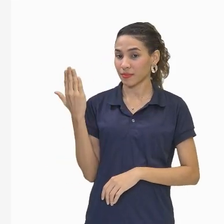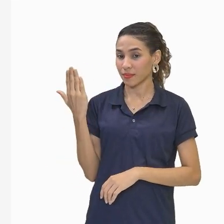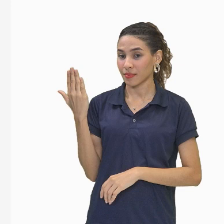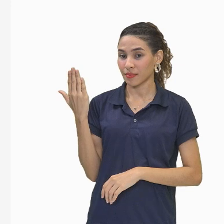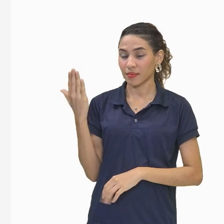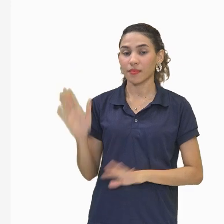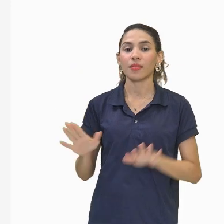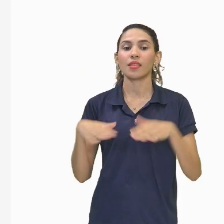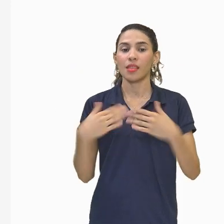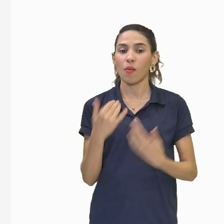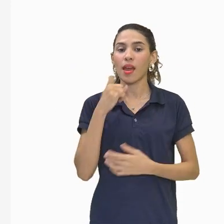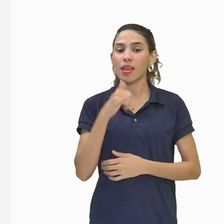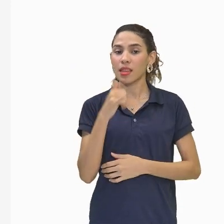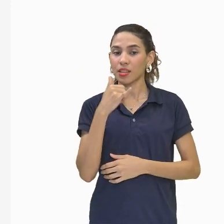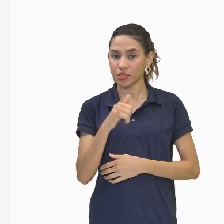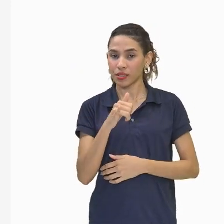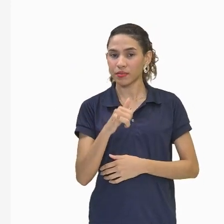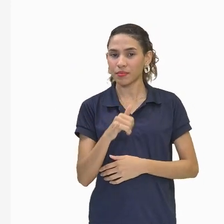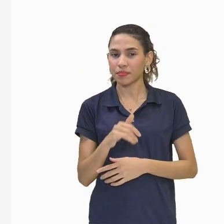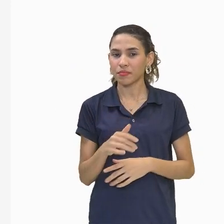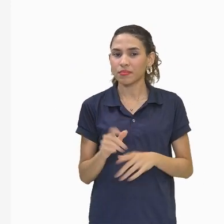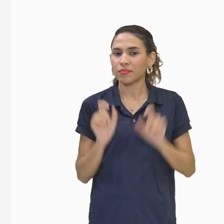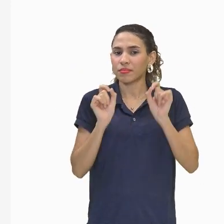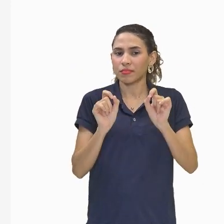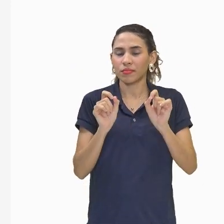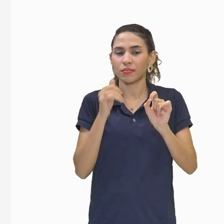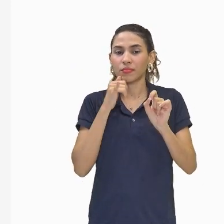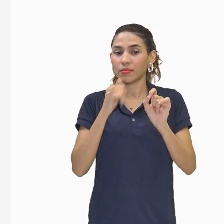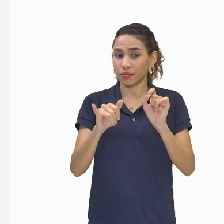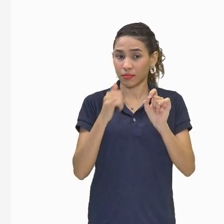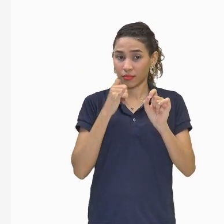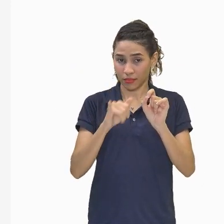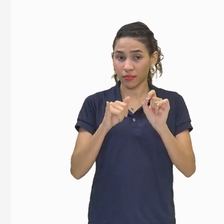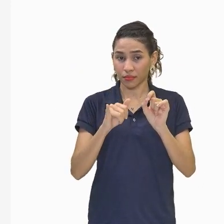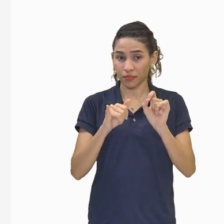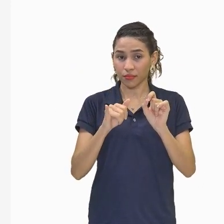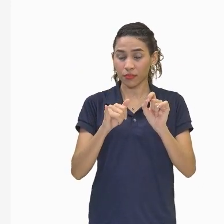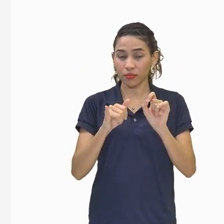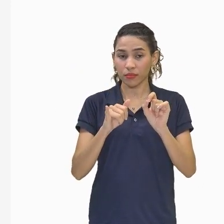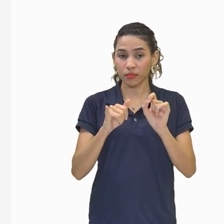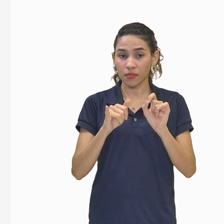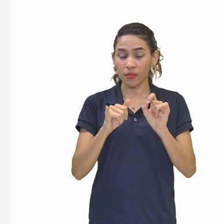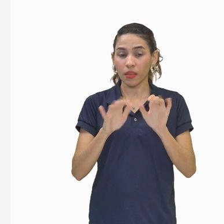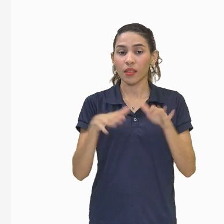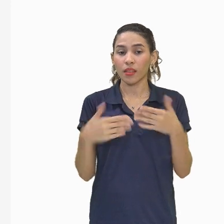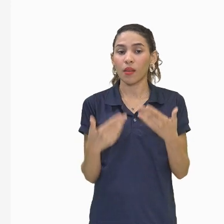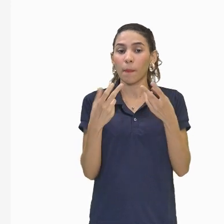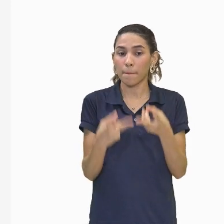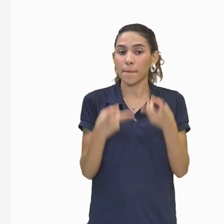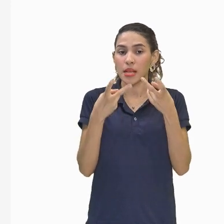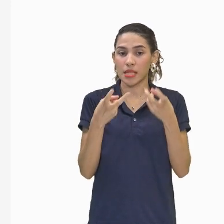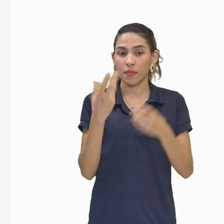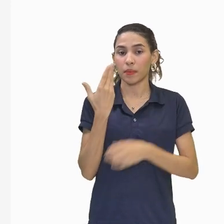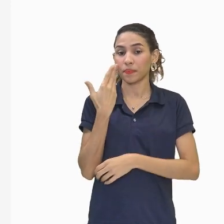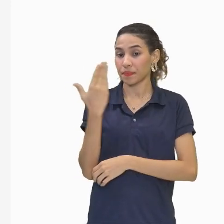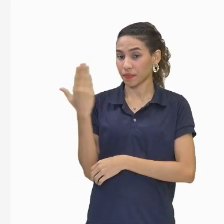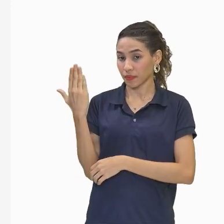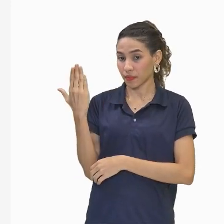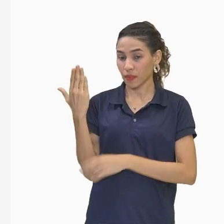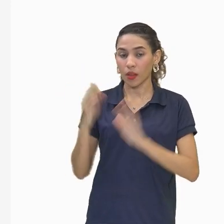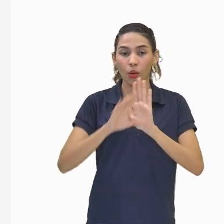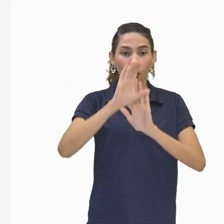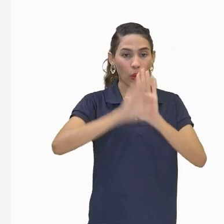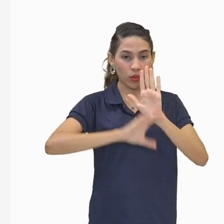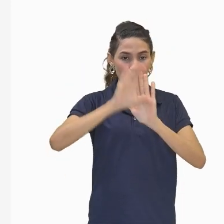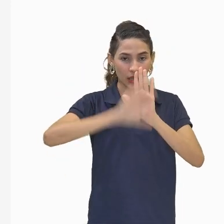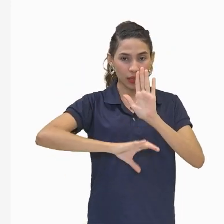energia elétrica, aliás. O que é a energia elétrica? Vejam aí, vamos lá definir e observem